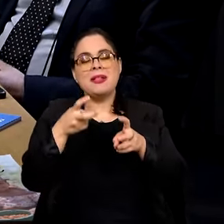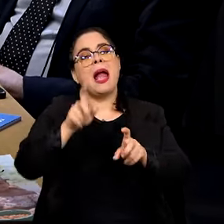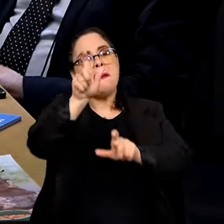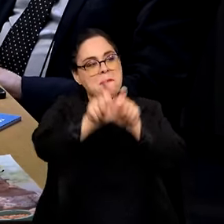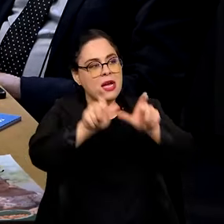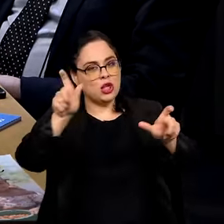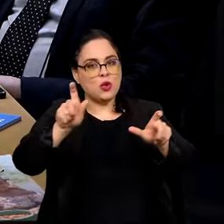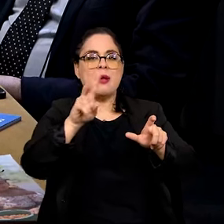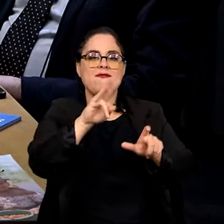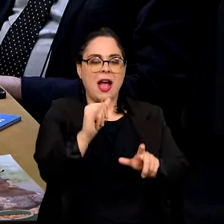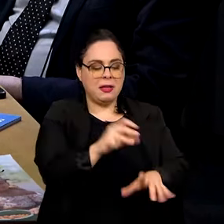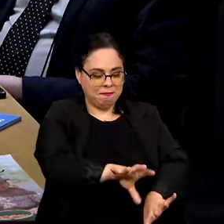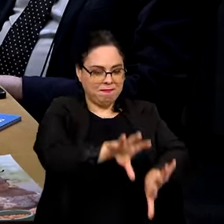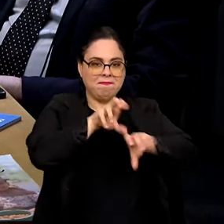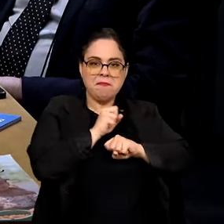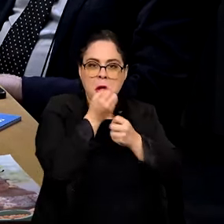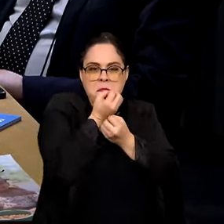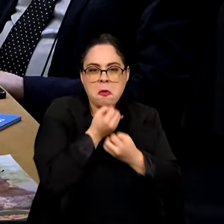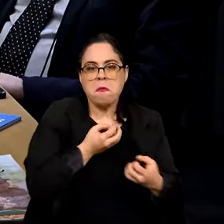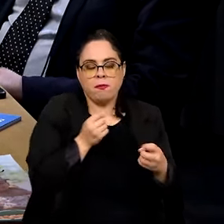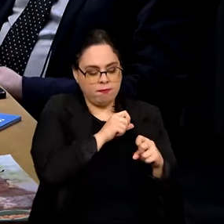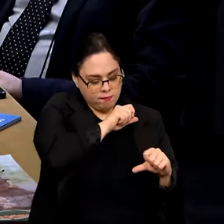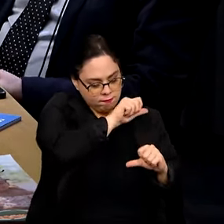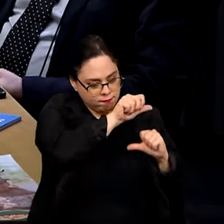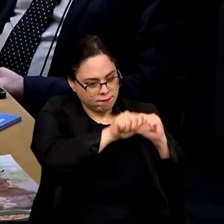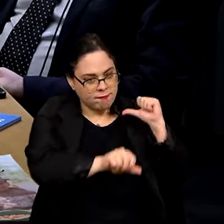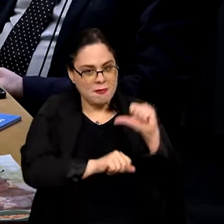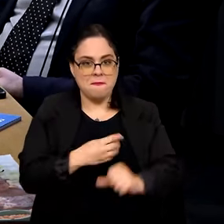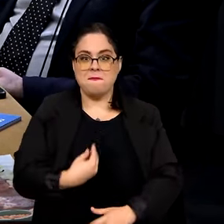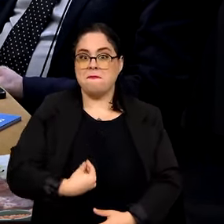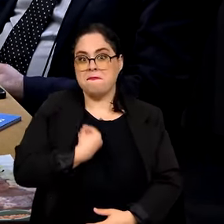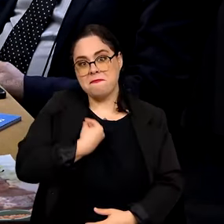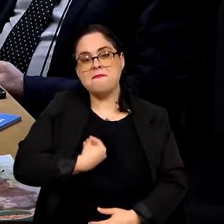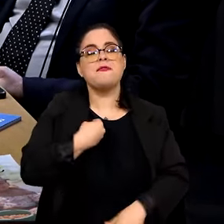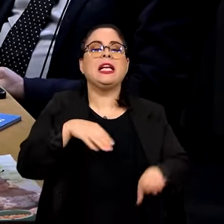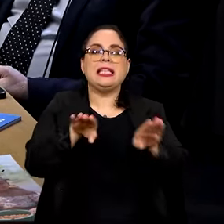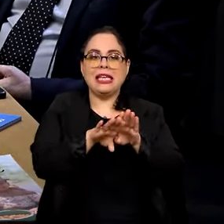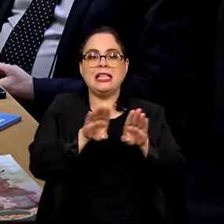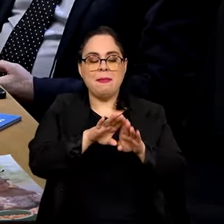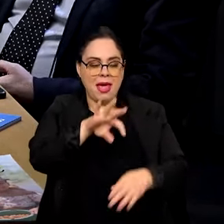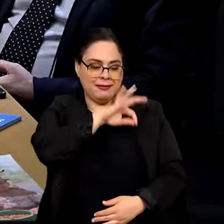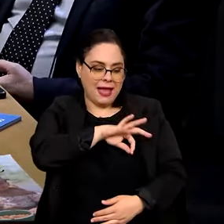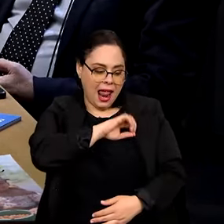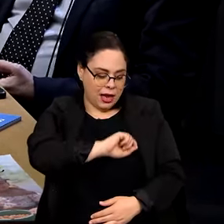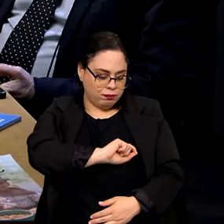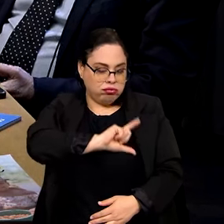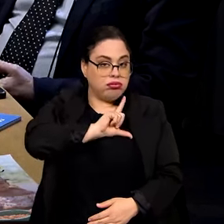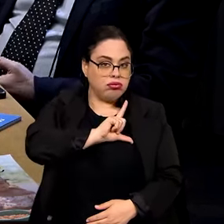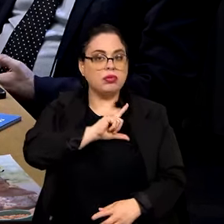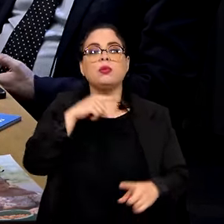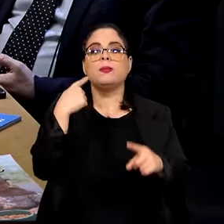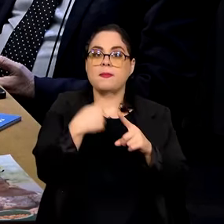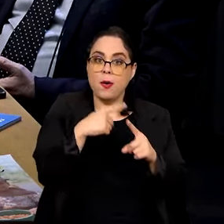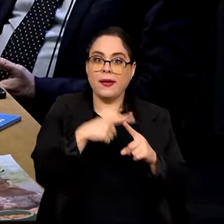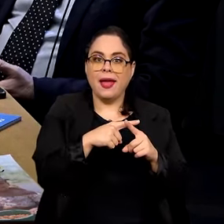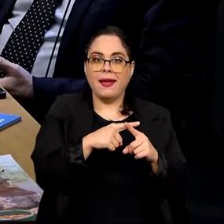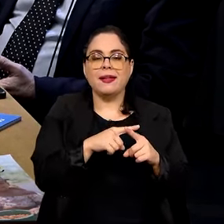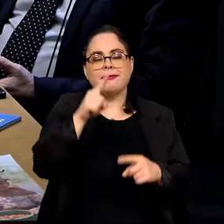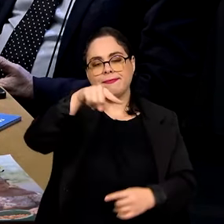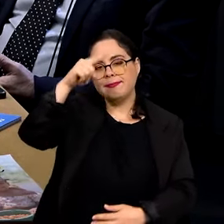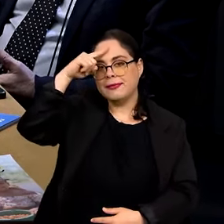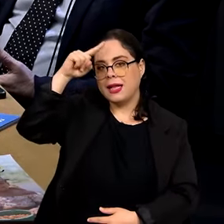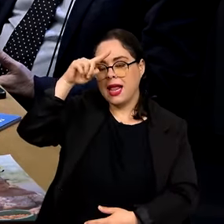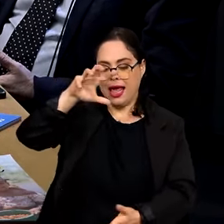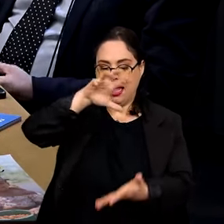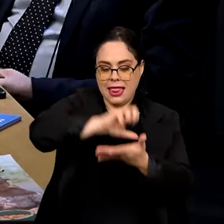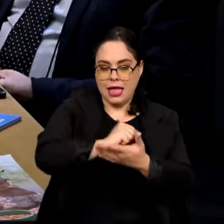gente vai ver eh eh muita gente sendo beneficiado e mudando a sua faixa de de renda